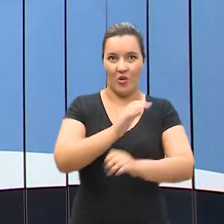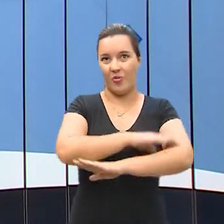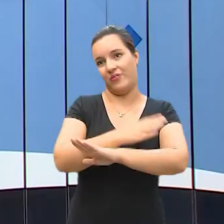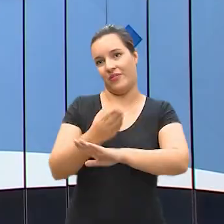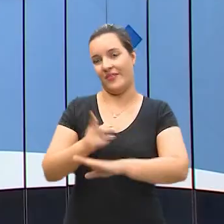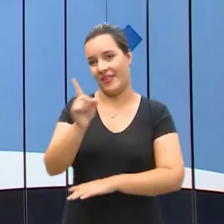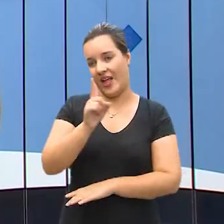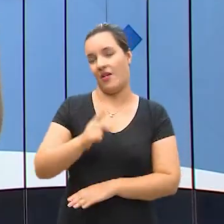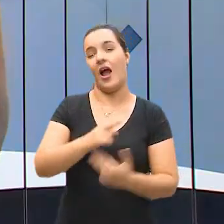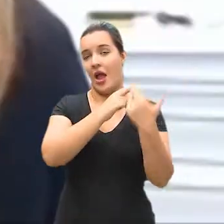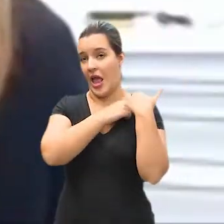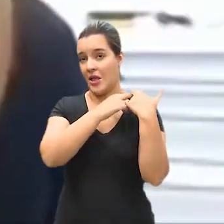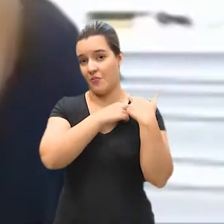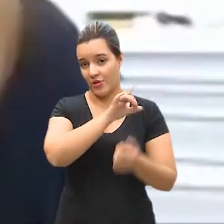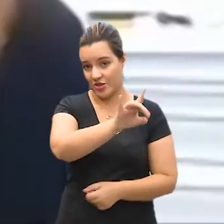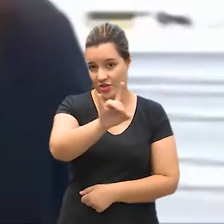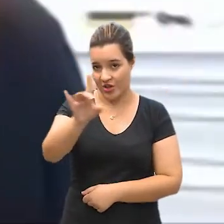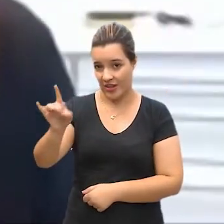tarefa é nossa.